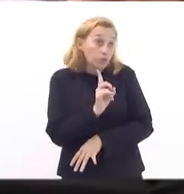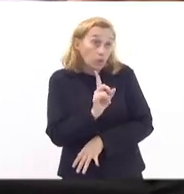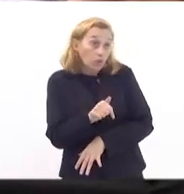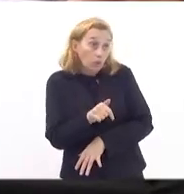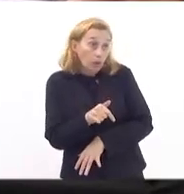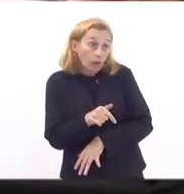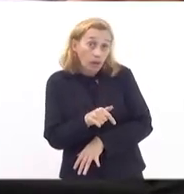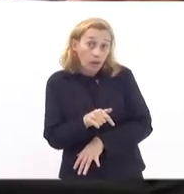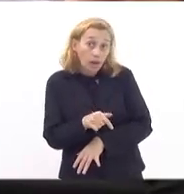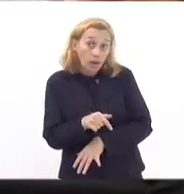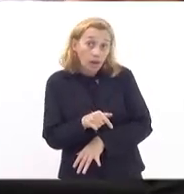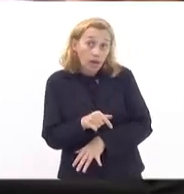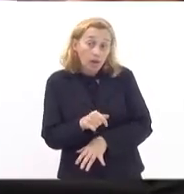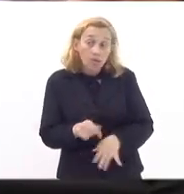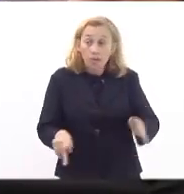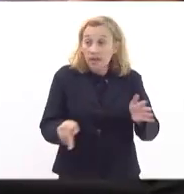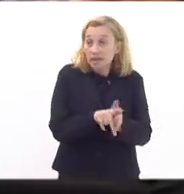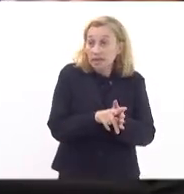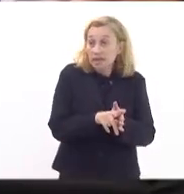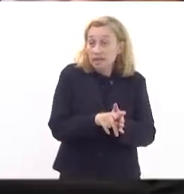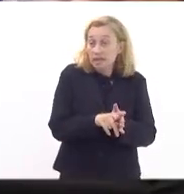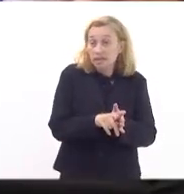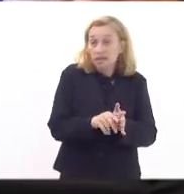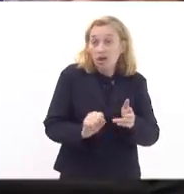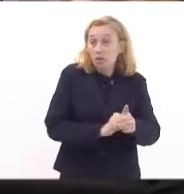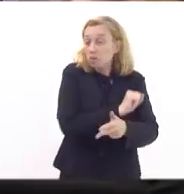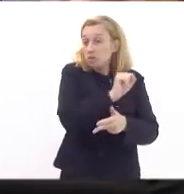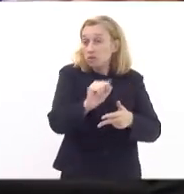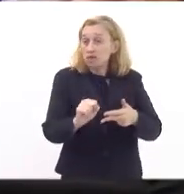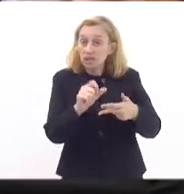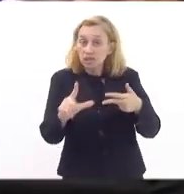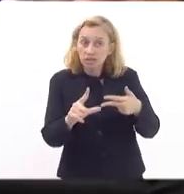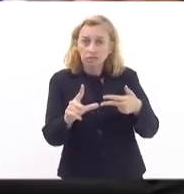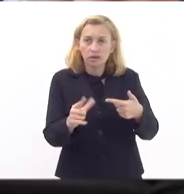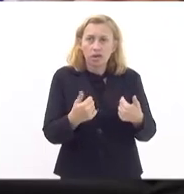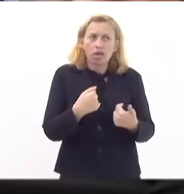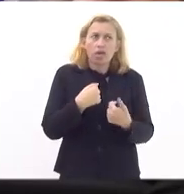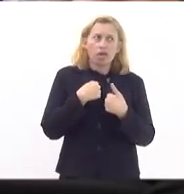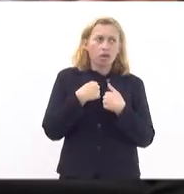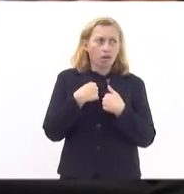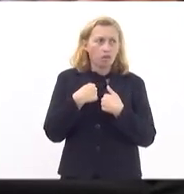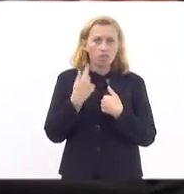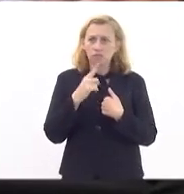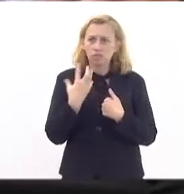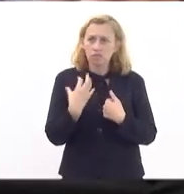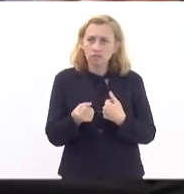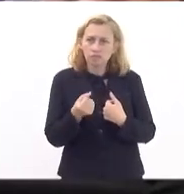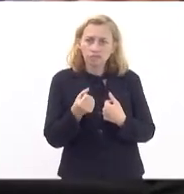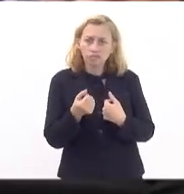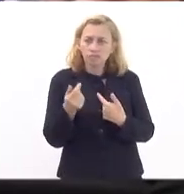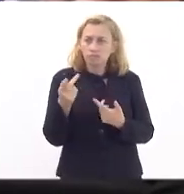é atribuição do Poder Legislativo então assim e eu também não me contento com os argumentos bem